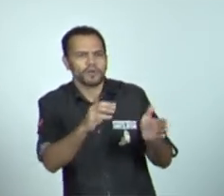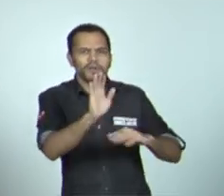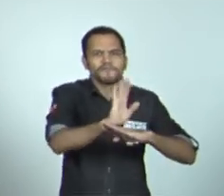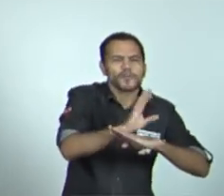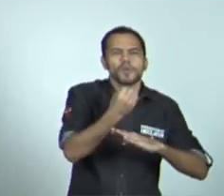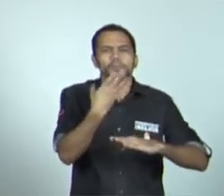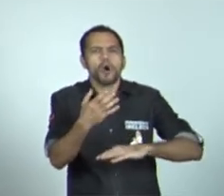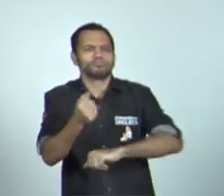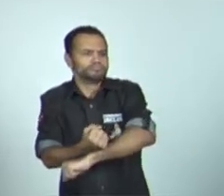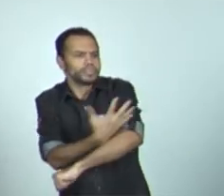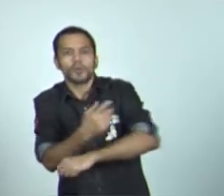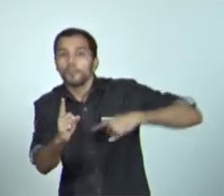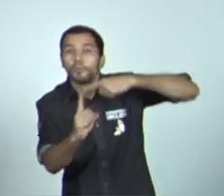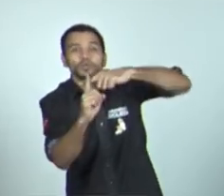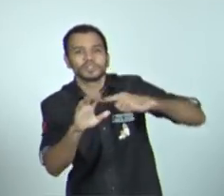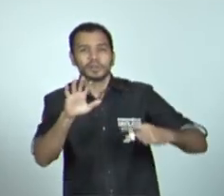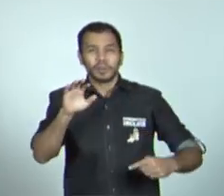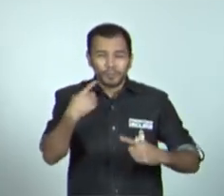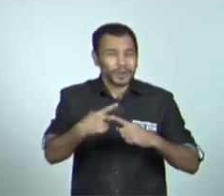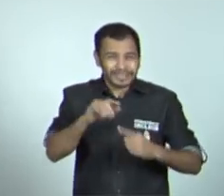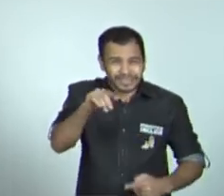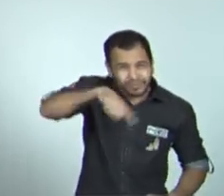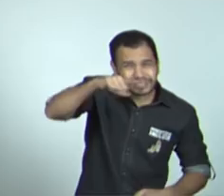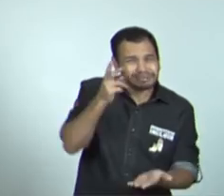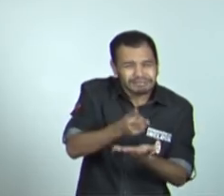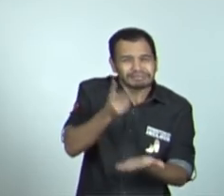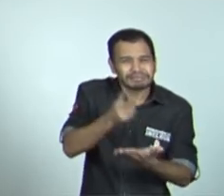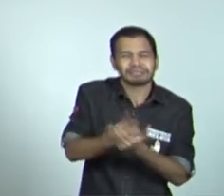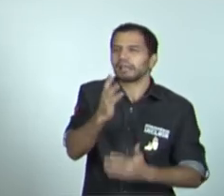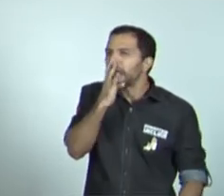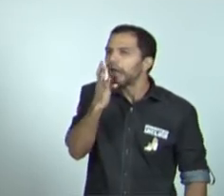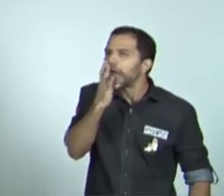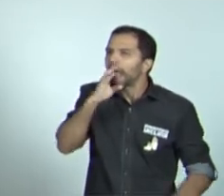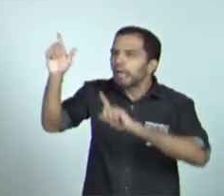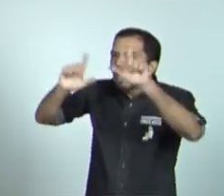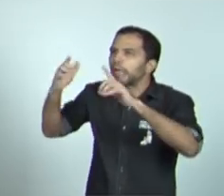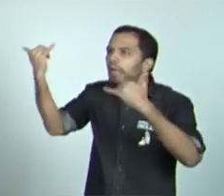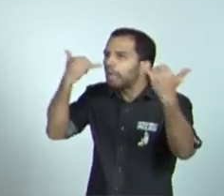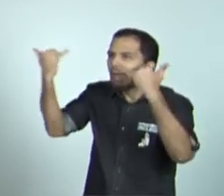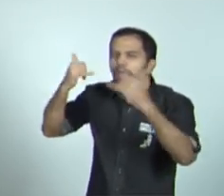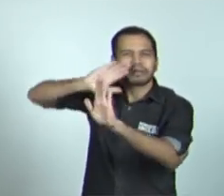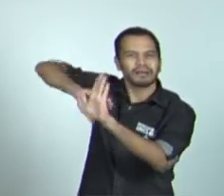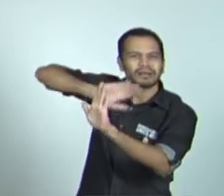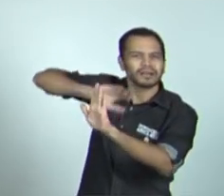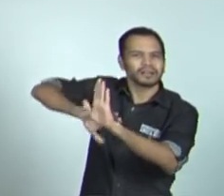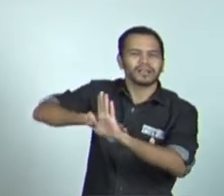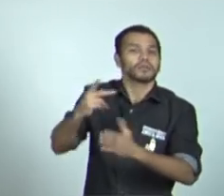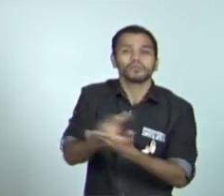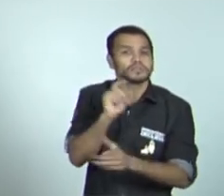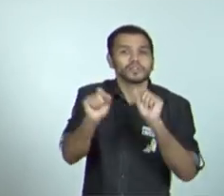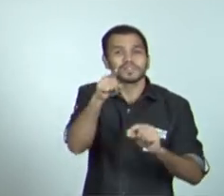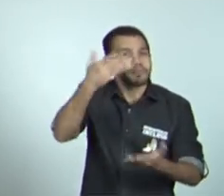alimenta suas emoções porque se você ficar ouvindo a mídia enganou essa que tem objetivos políticos também o tempo inteiro você